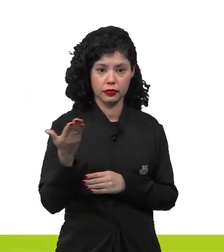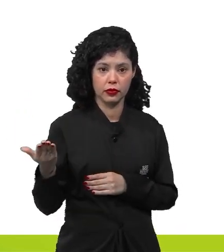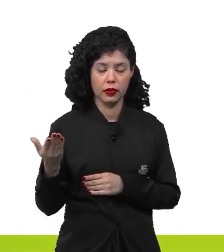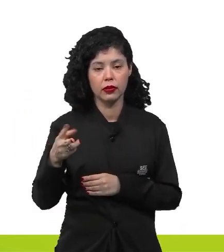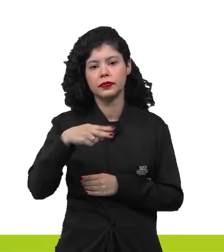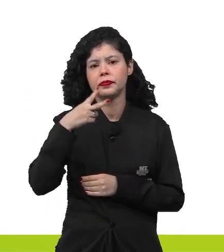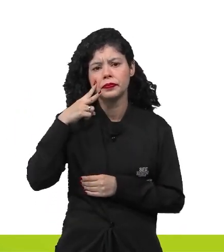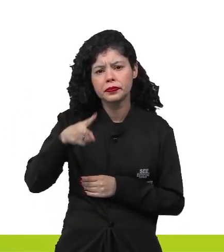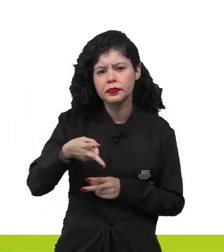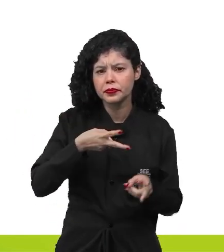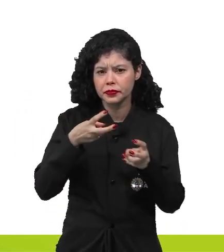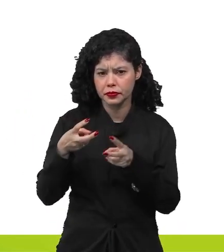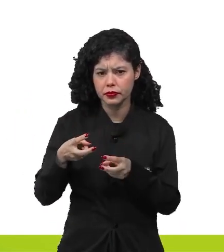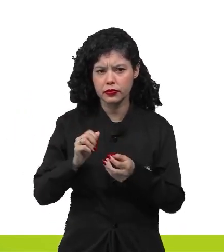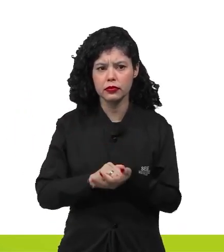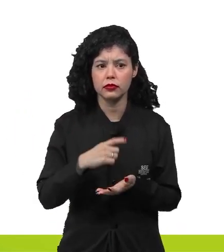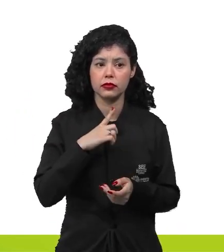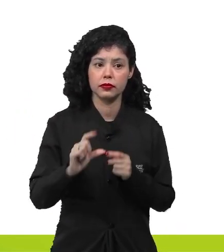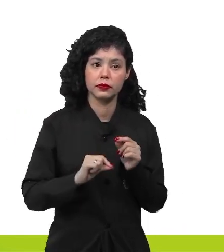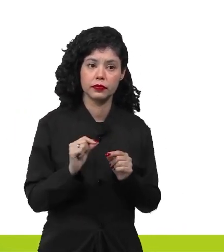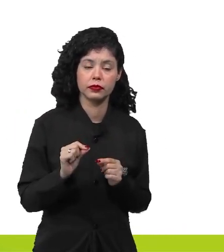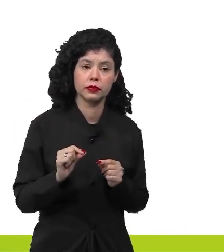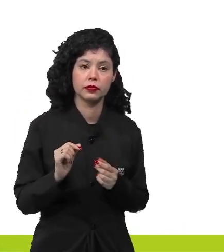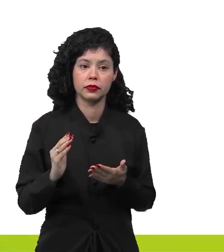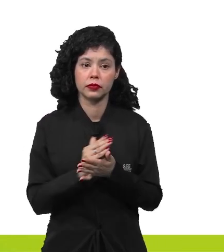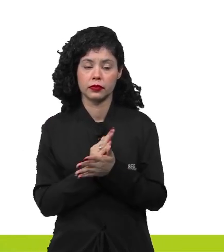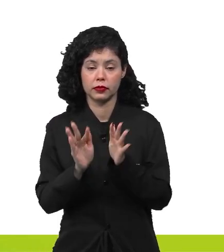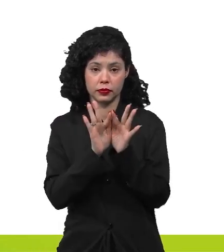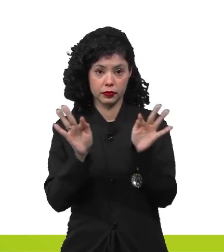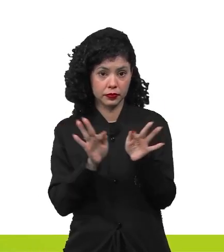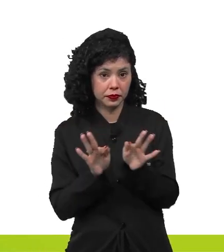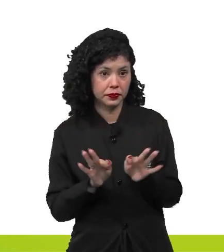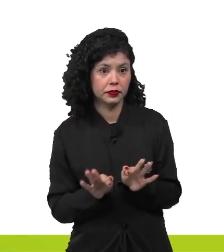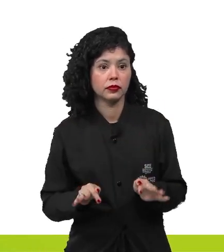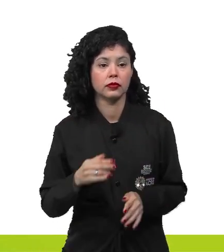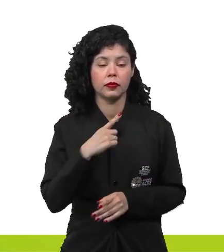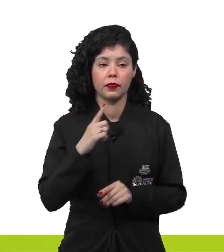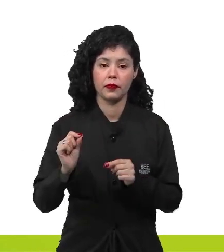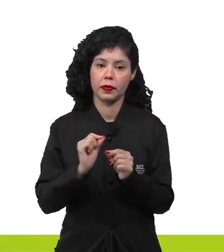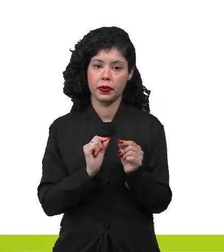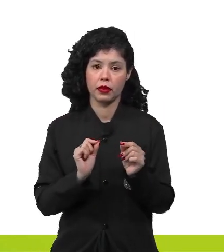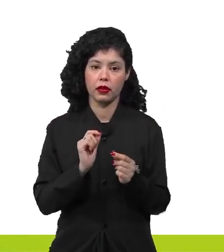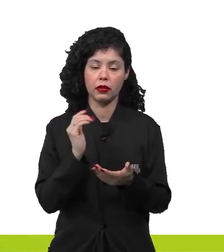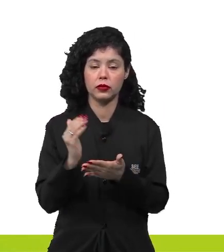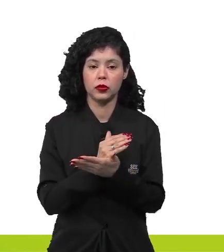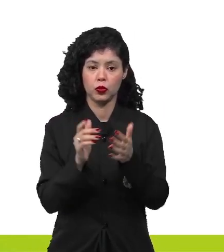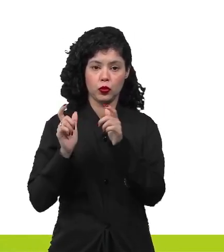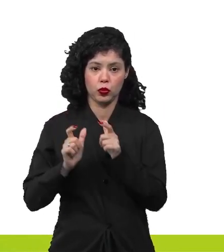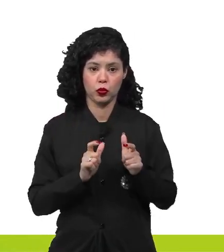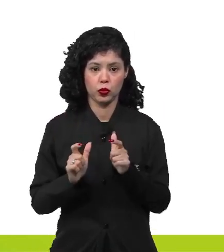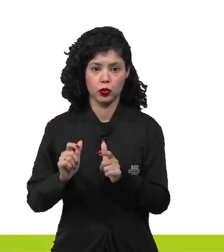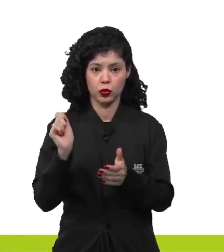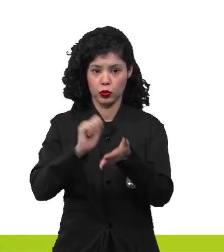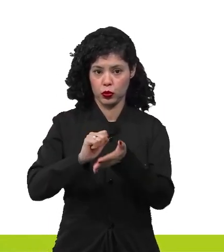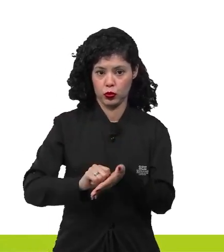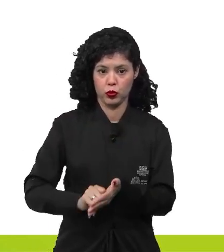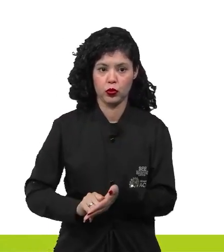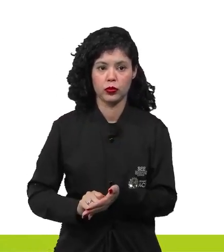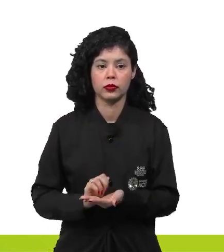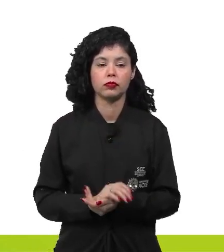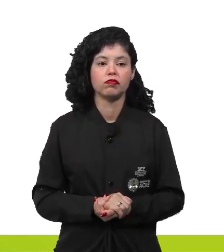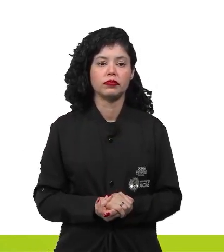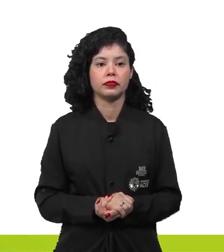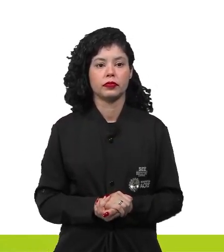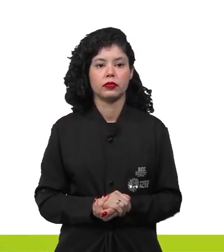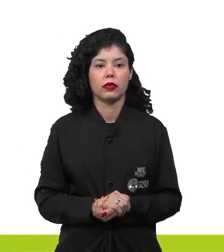Vocês observaram? Nós temos aqui algumas frases e alguns locais para você preencher.